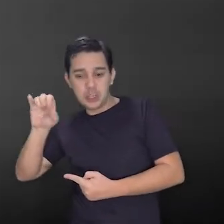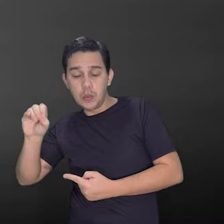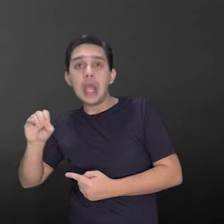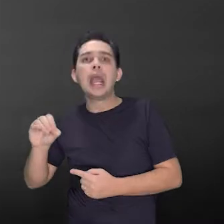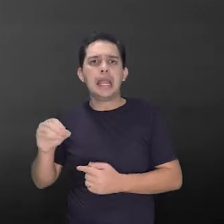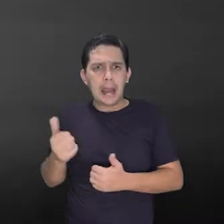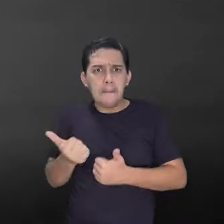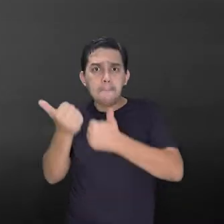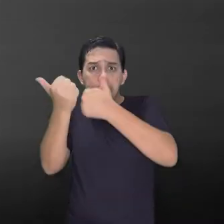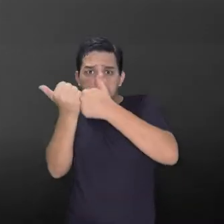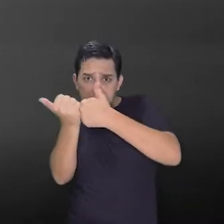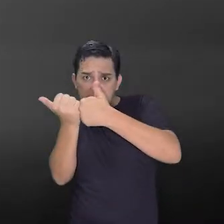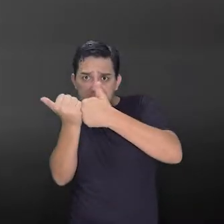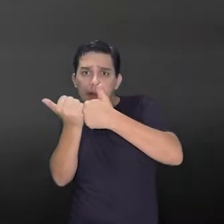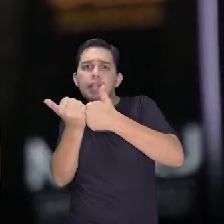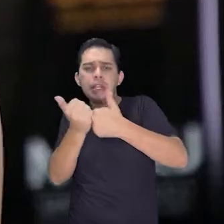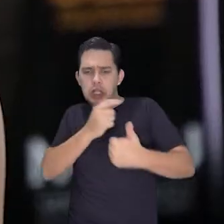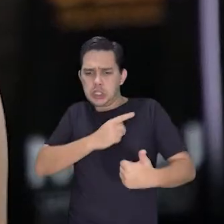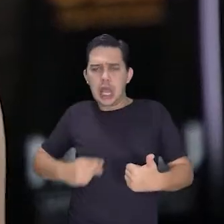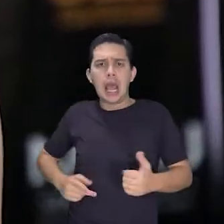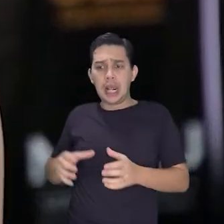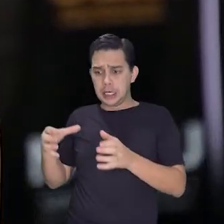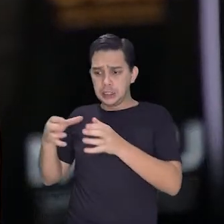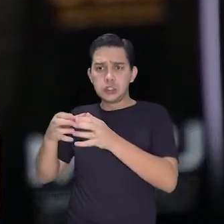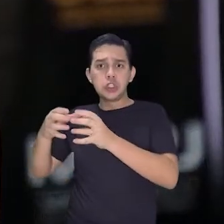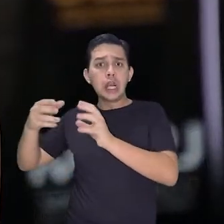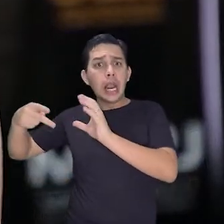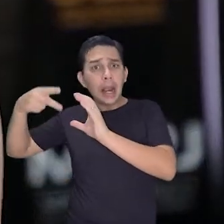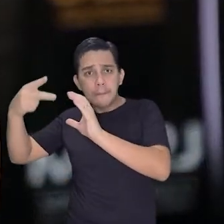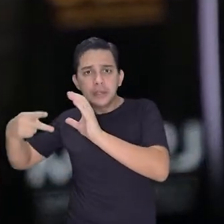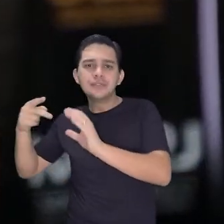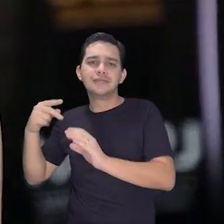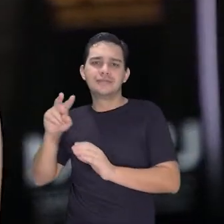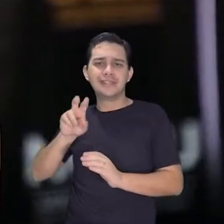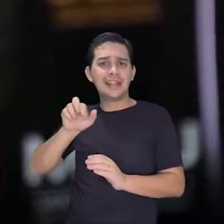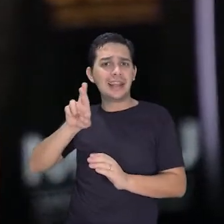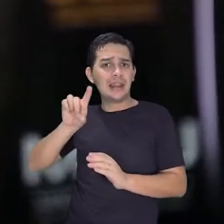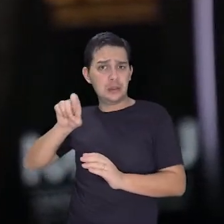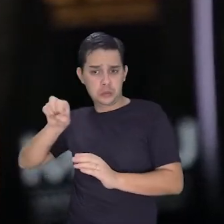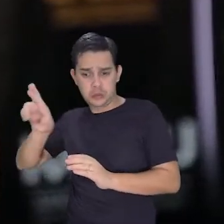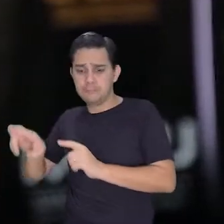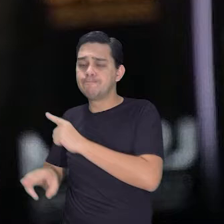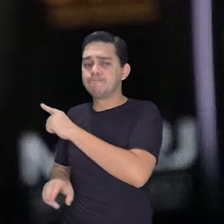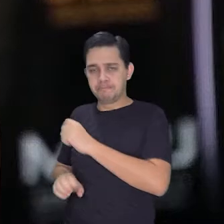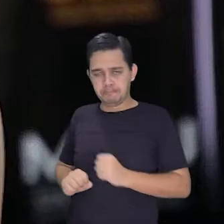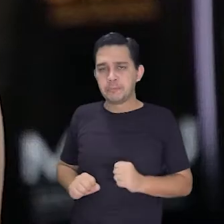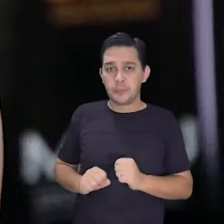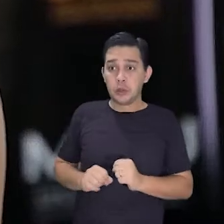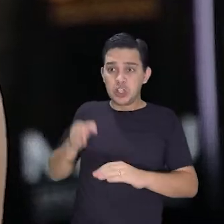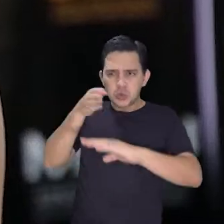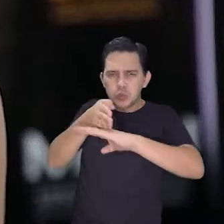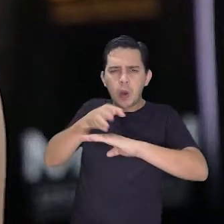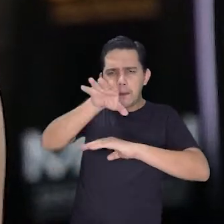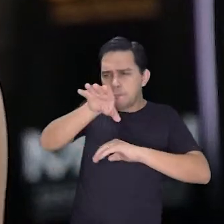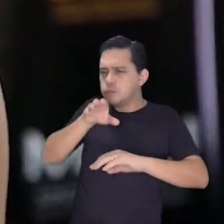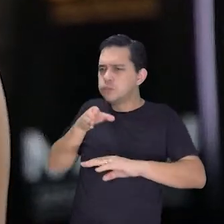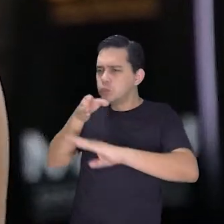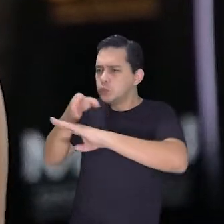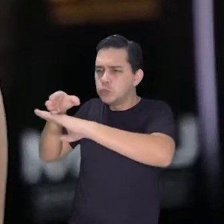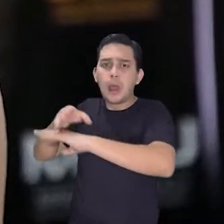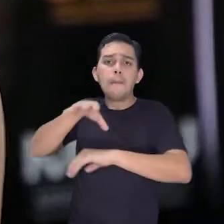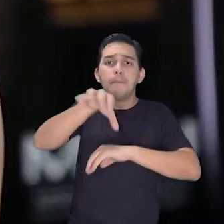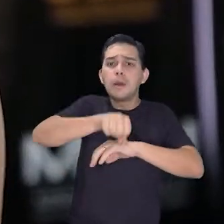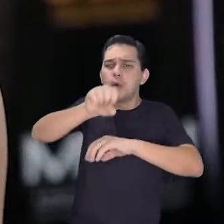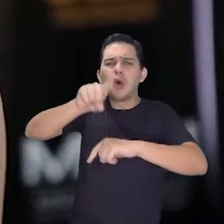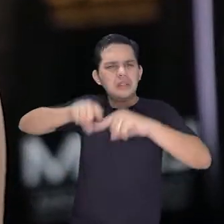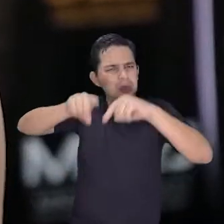da Câmara Municipal de Nilópolis. As investigações prosseguem com os elementos de prova colhidos hoje,